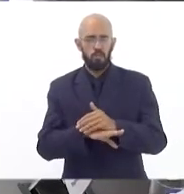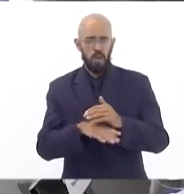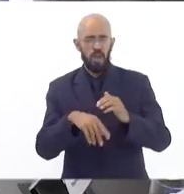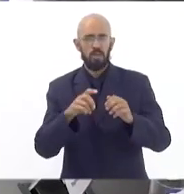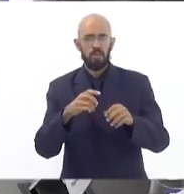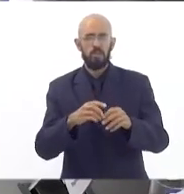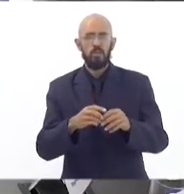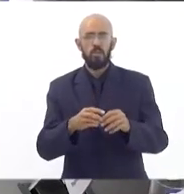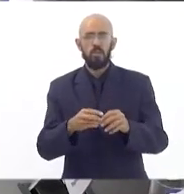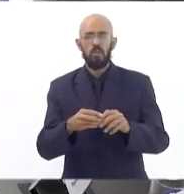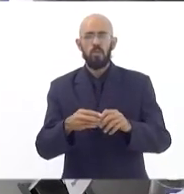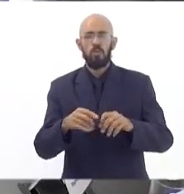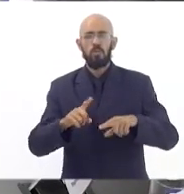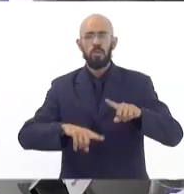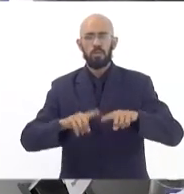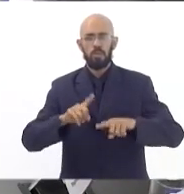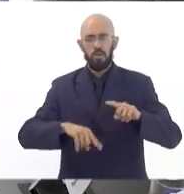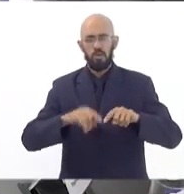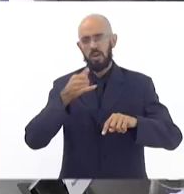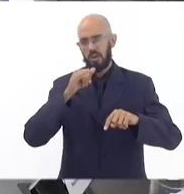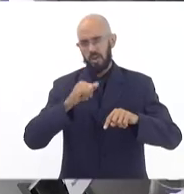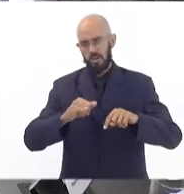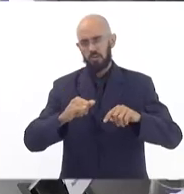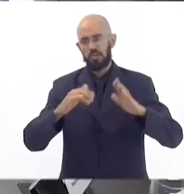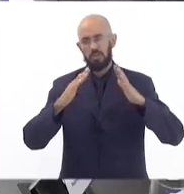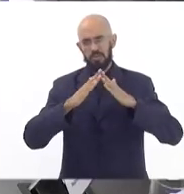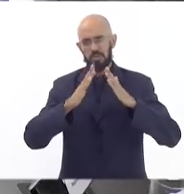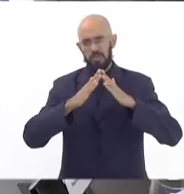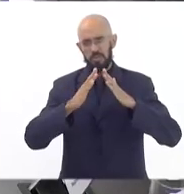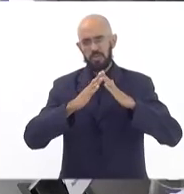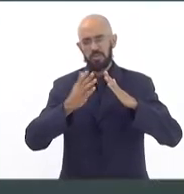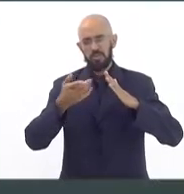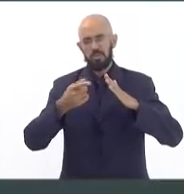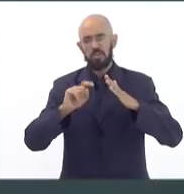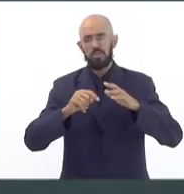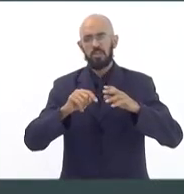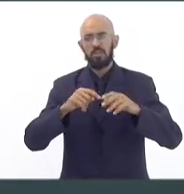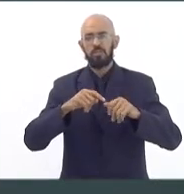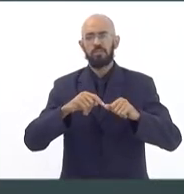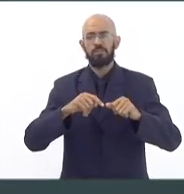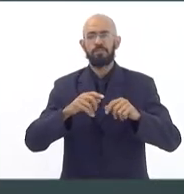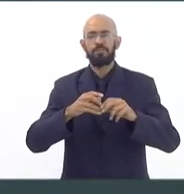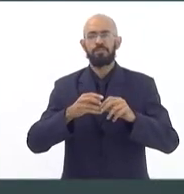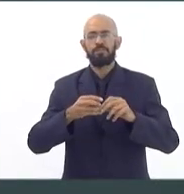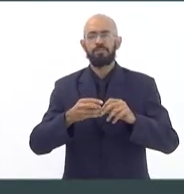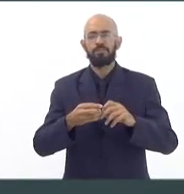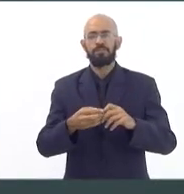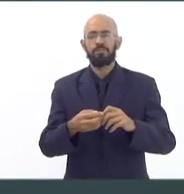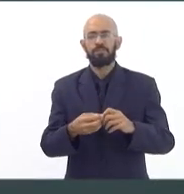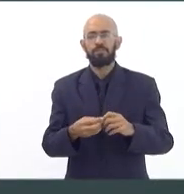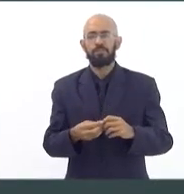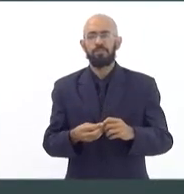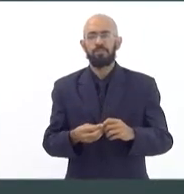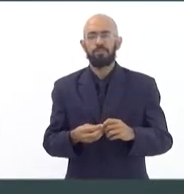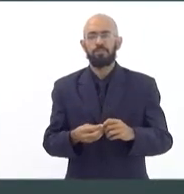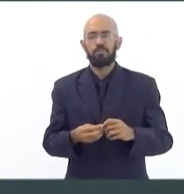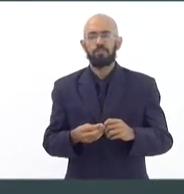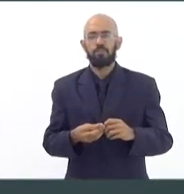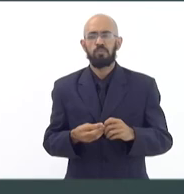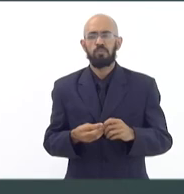que os disjuntores que que fazem parte dos equipamentos operacional a gente é